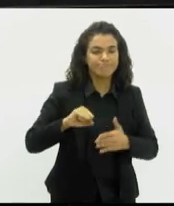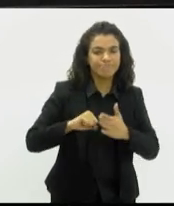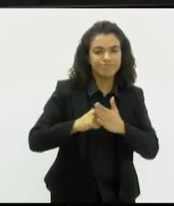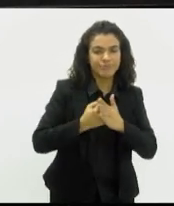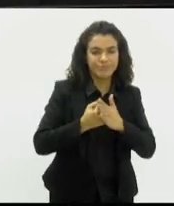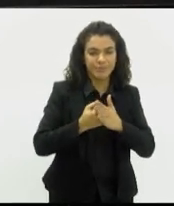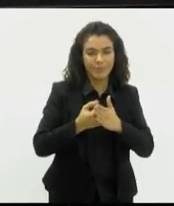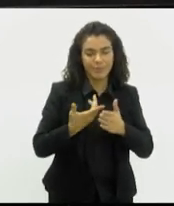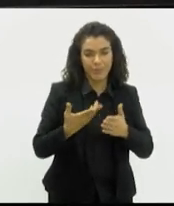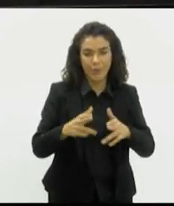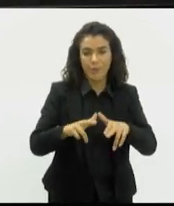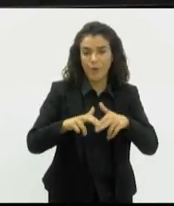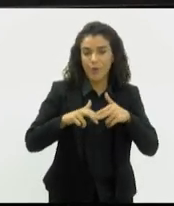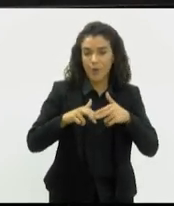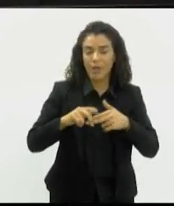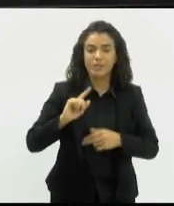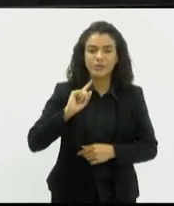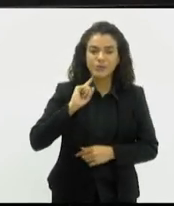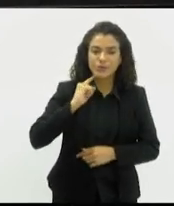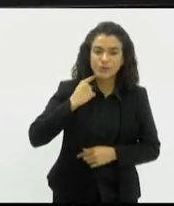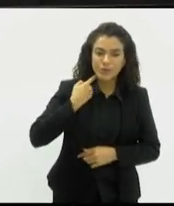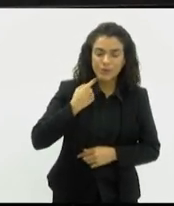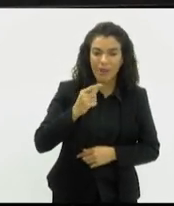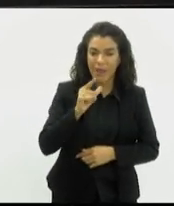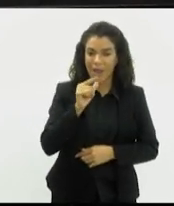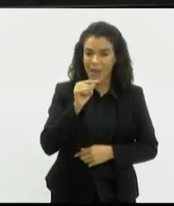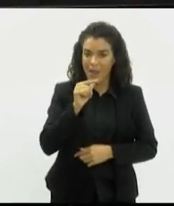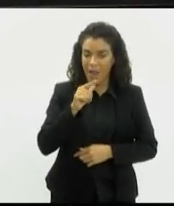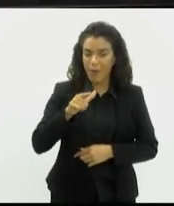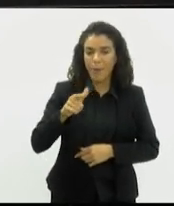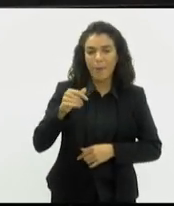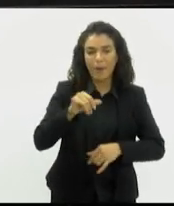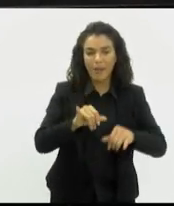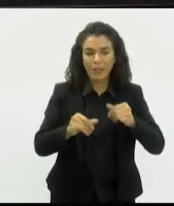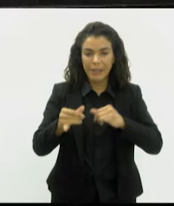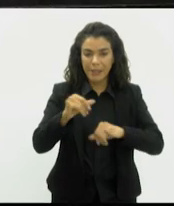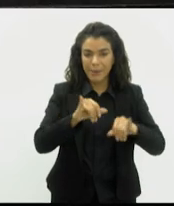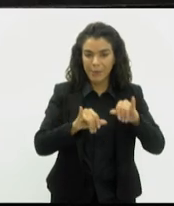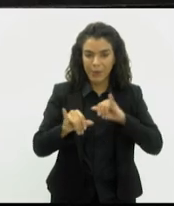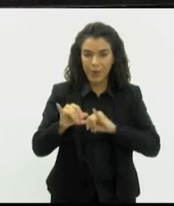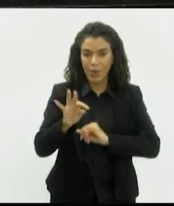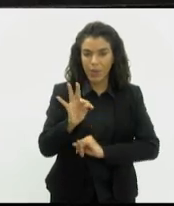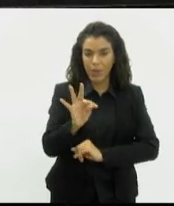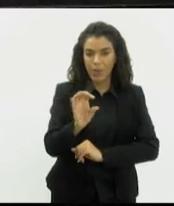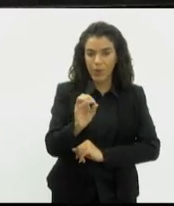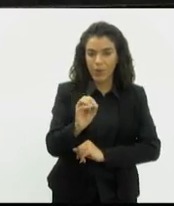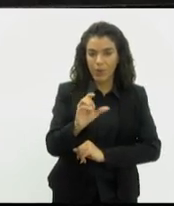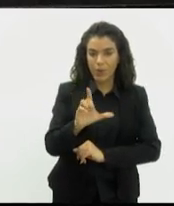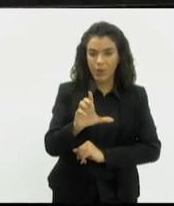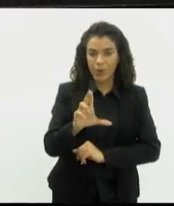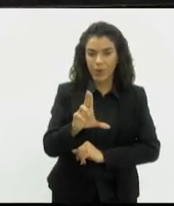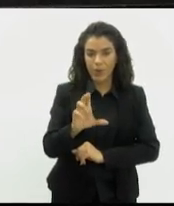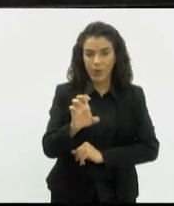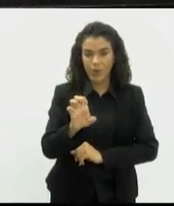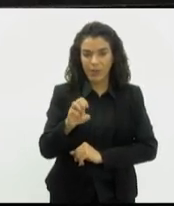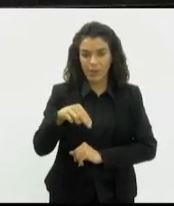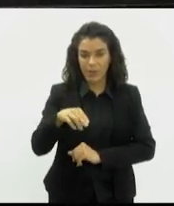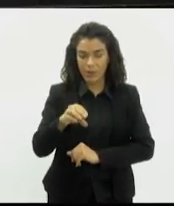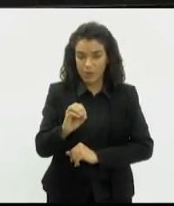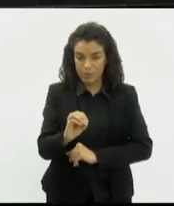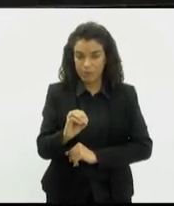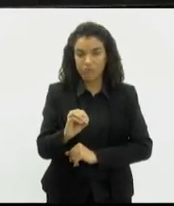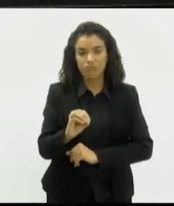à contaminação de seu reservatório com um produto químico conhecido como tolueno. E, de acordo com o